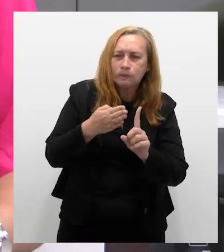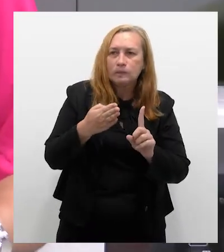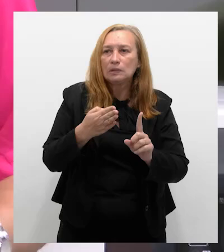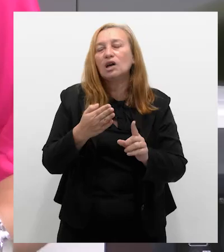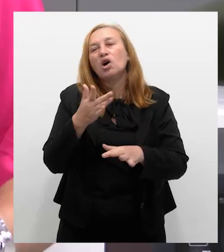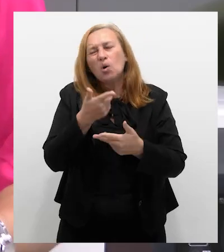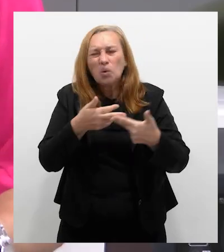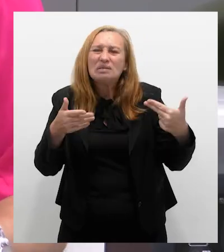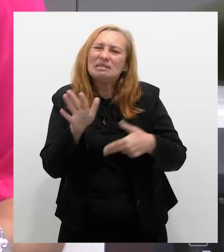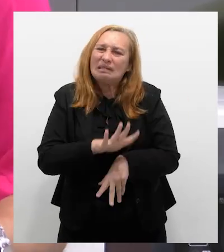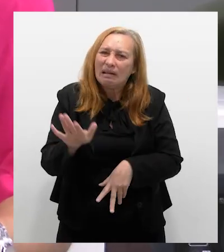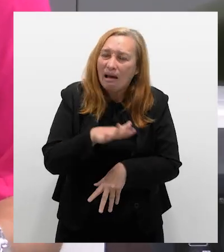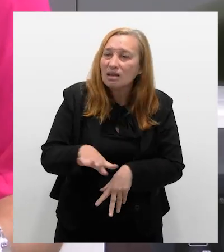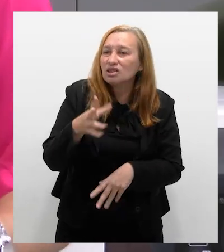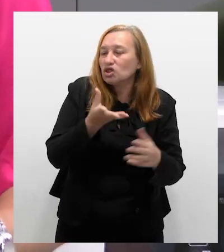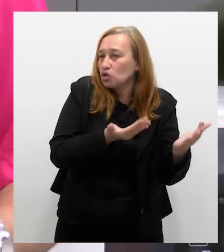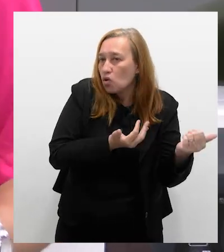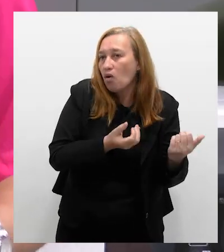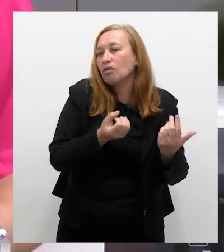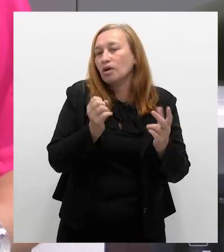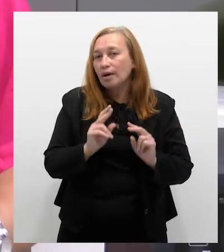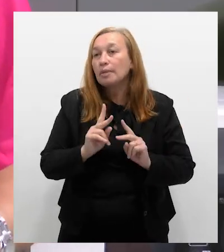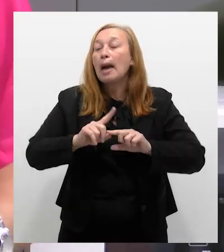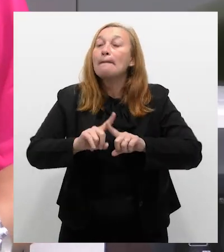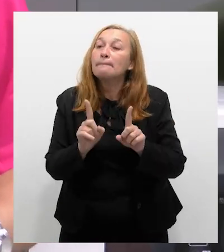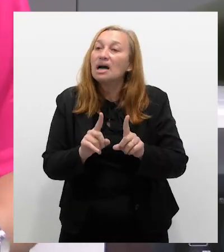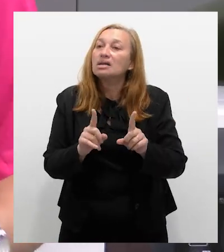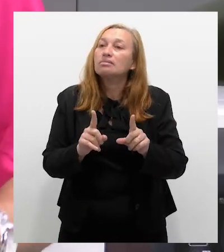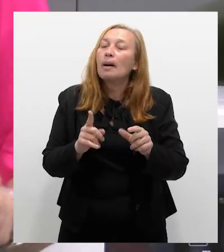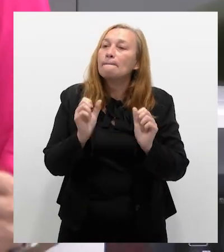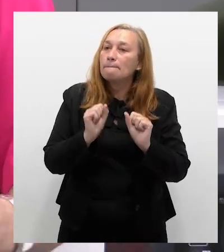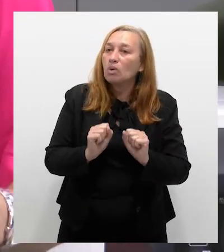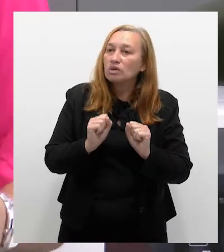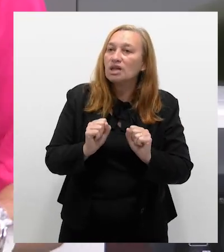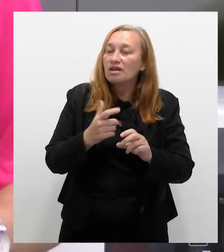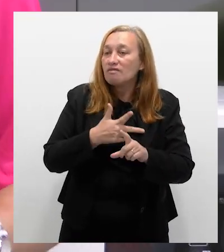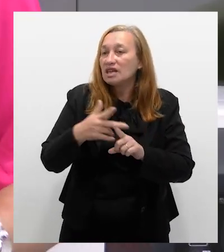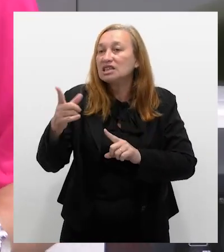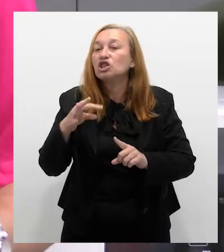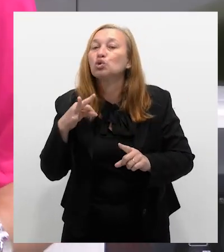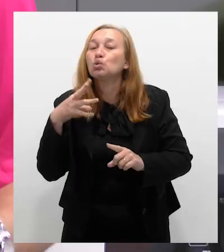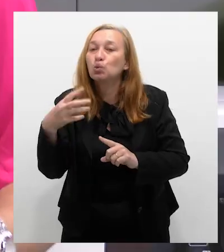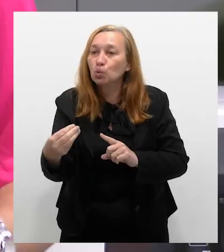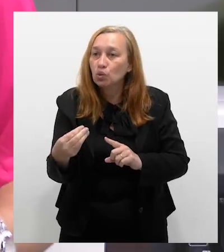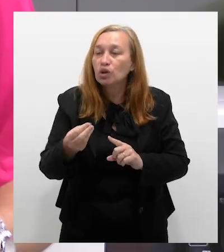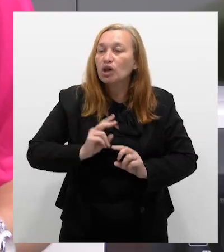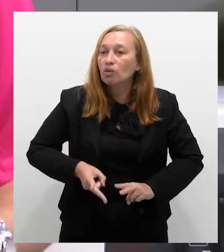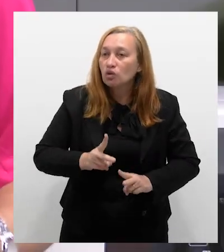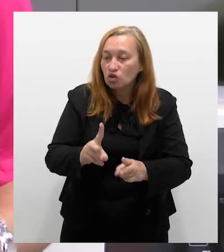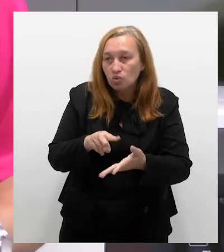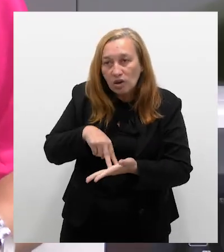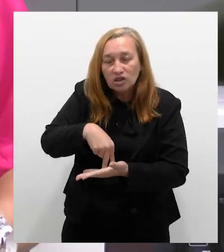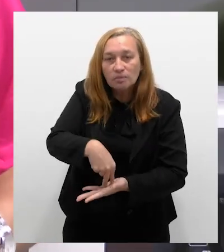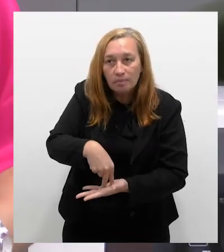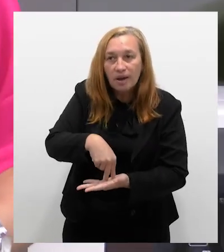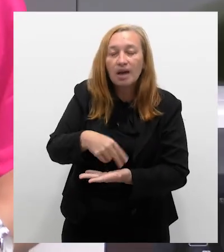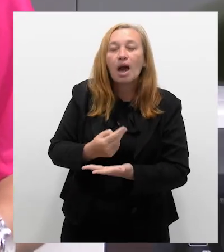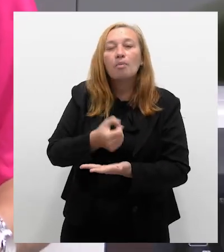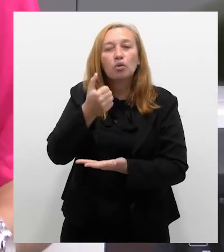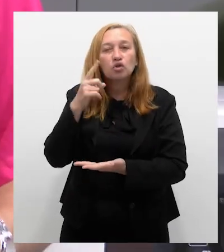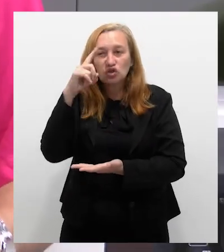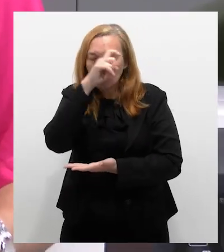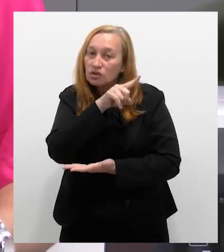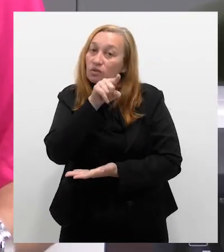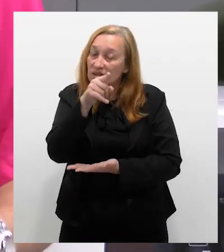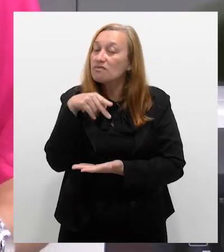de criança, né, de muitos jovens, tal. E, enfim, né, para poder atravessar isso aí tudo e continuar de pé, Sim. é